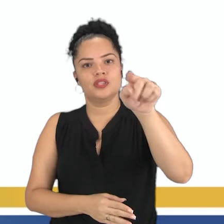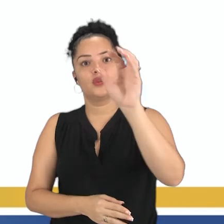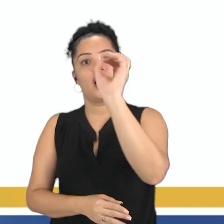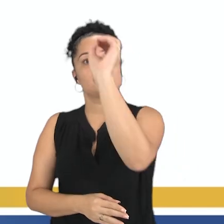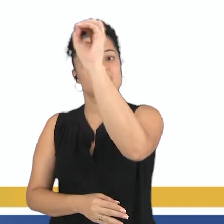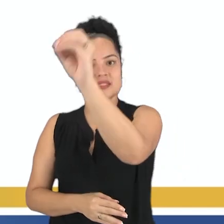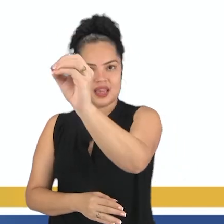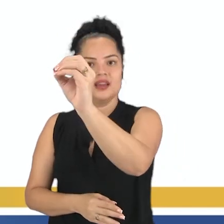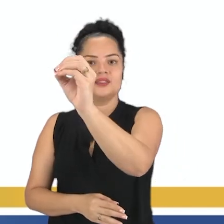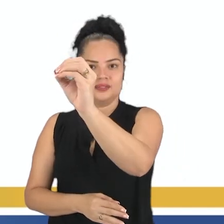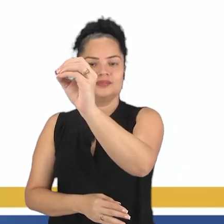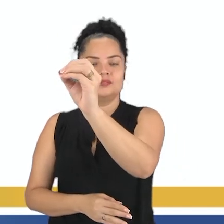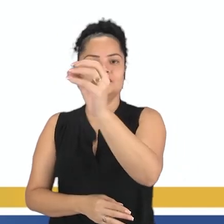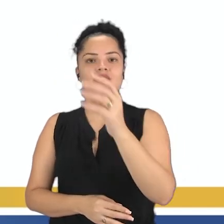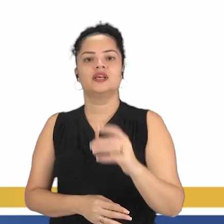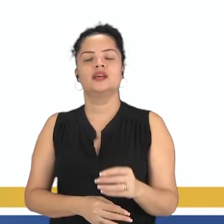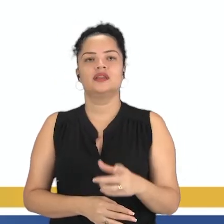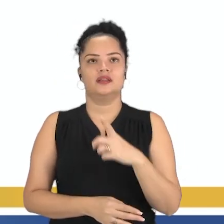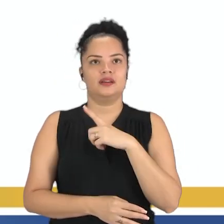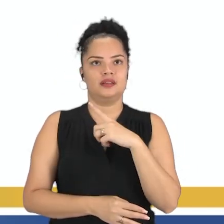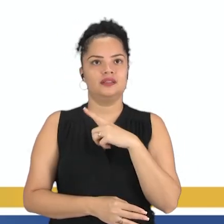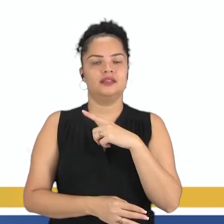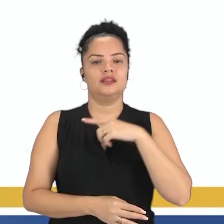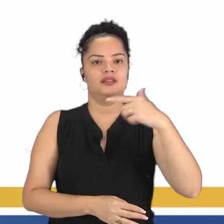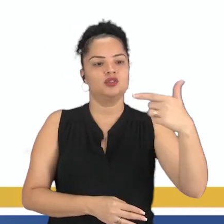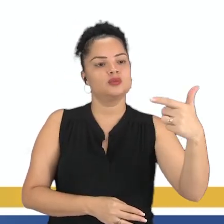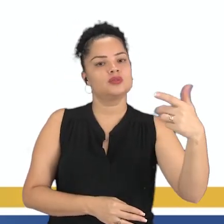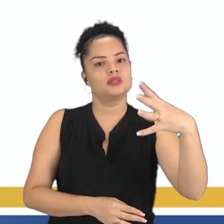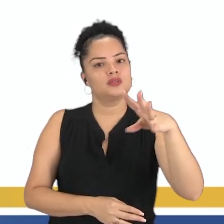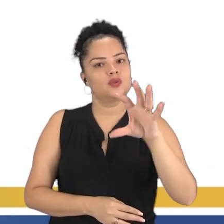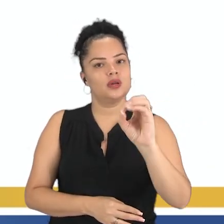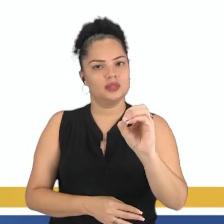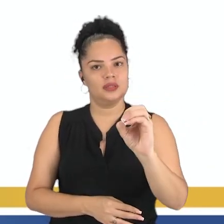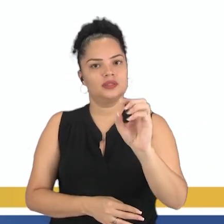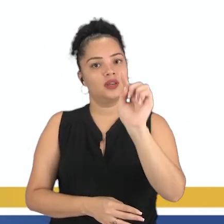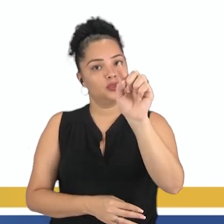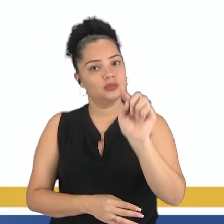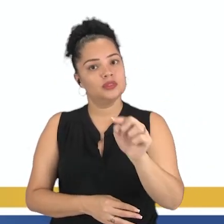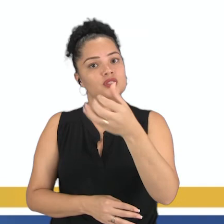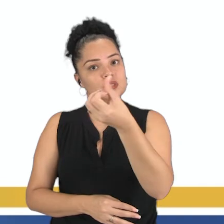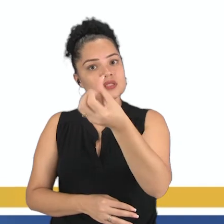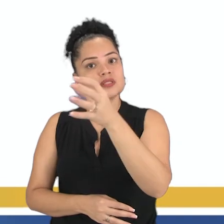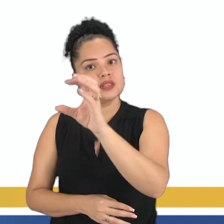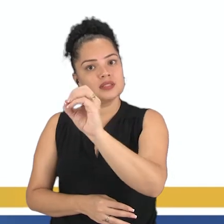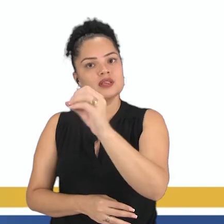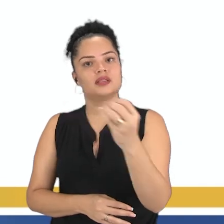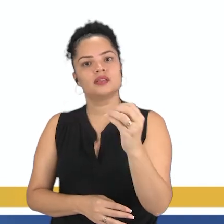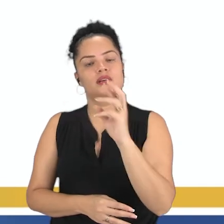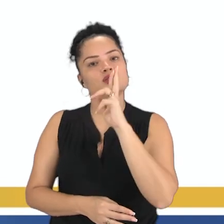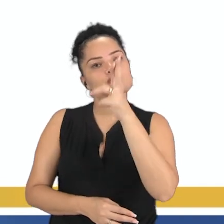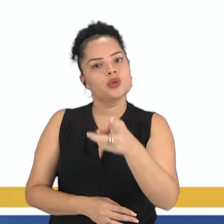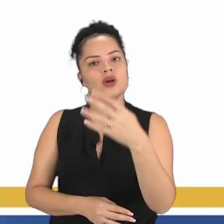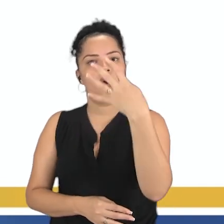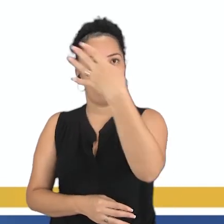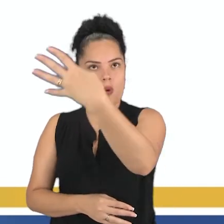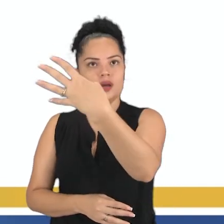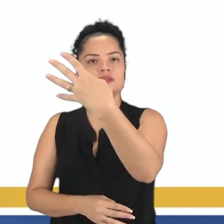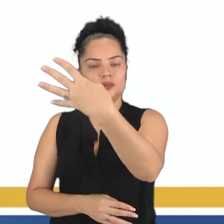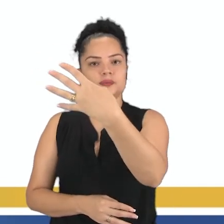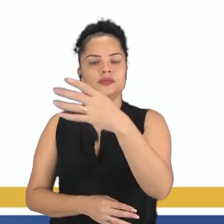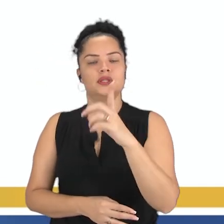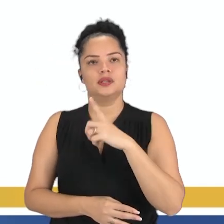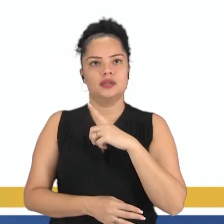zero. Então 240 para 60 dá 4. 4 vezes 60,